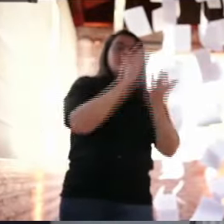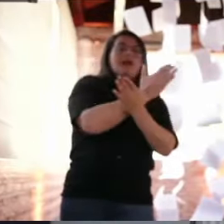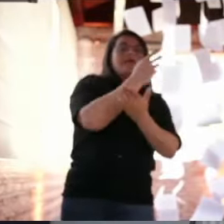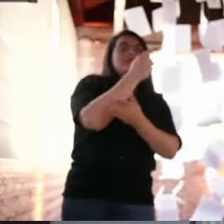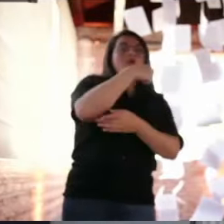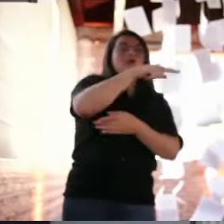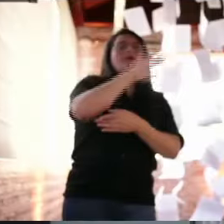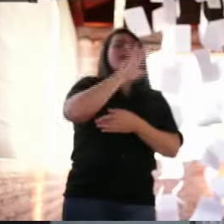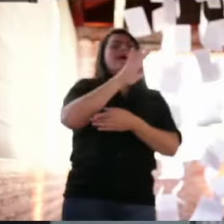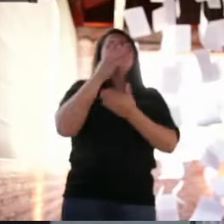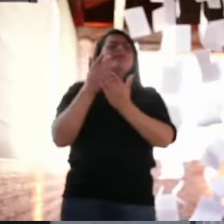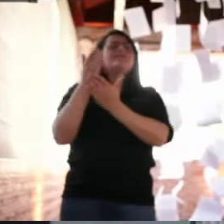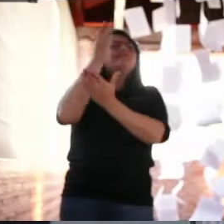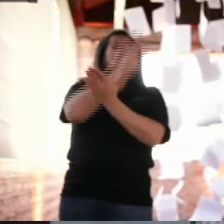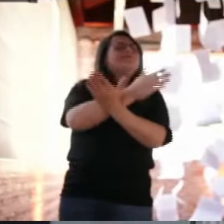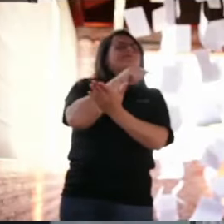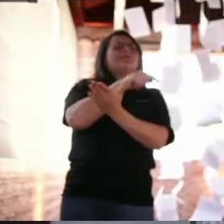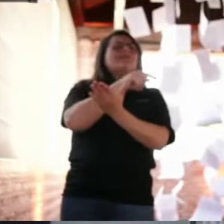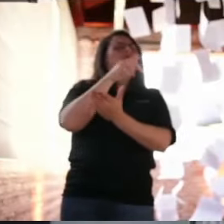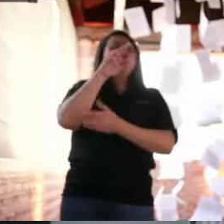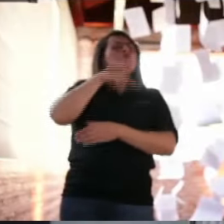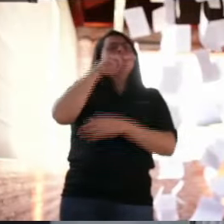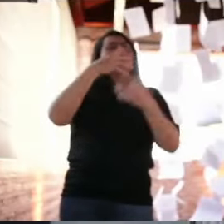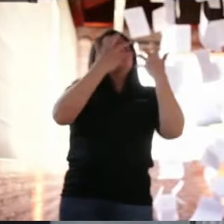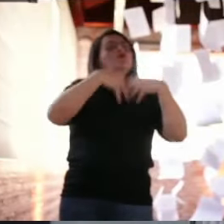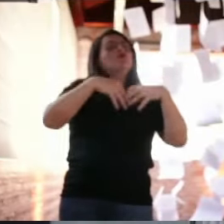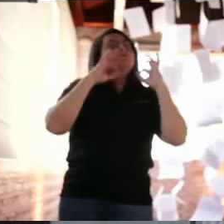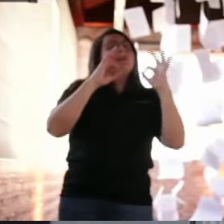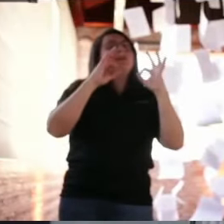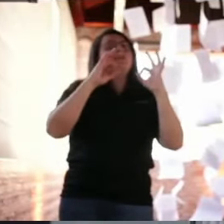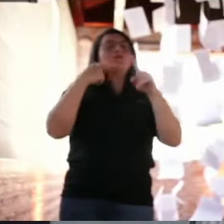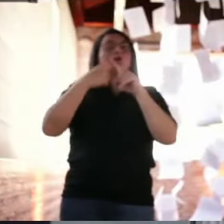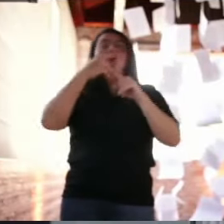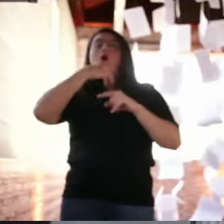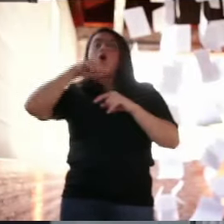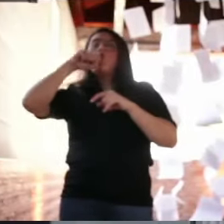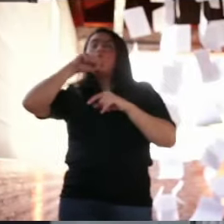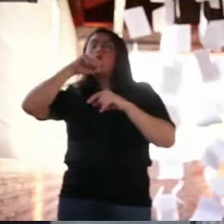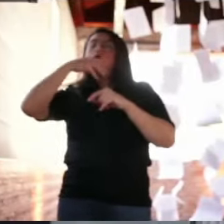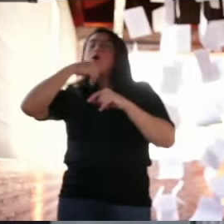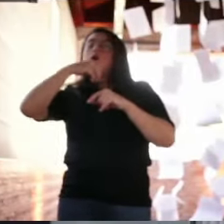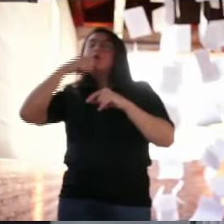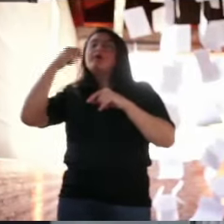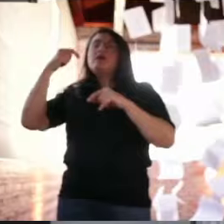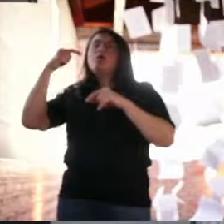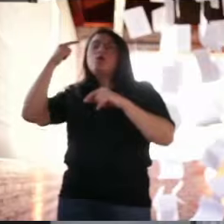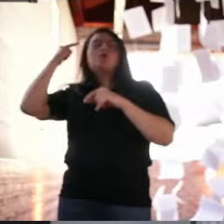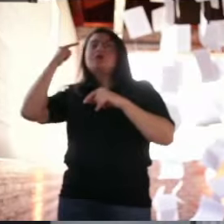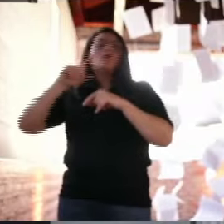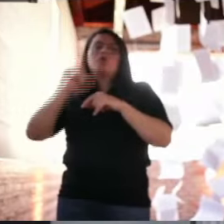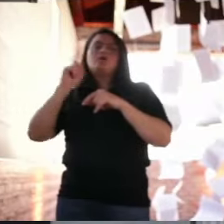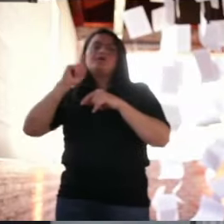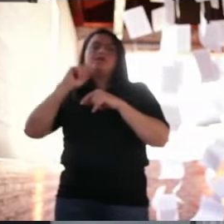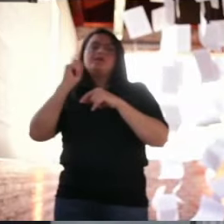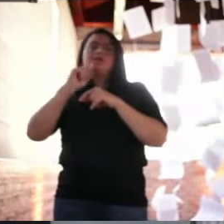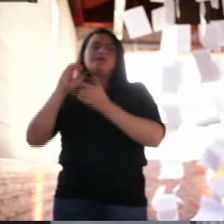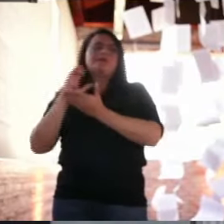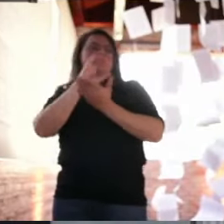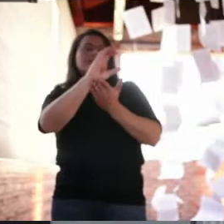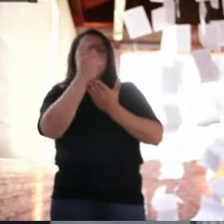parece que esse segundo lado da combinação nunca funcionou direito ou porque os homens não conseguiam o mesmo para ouvir a família sozinhos né